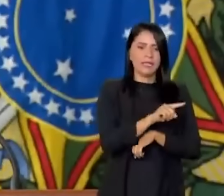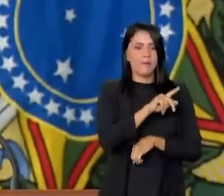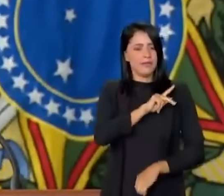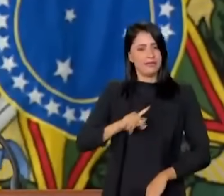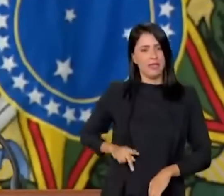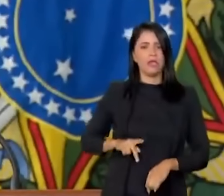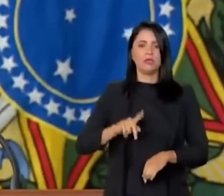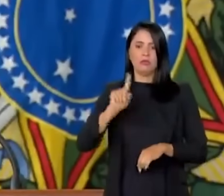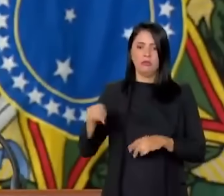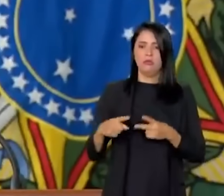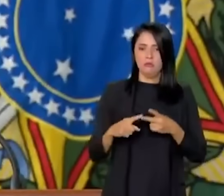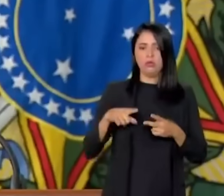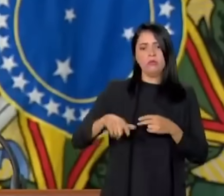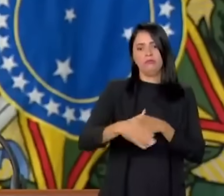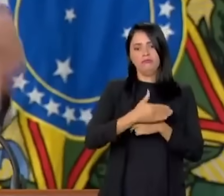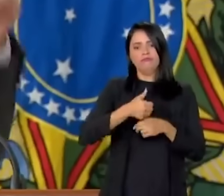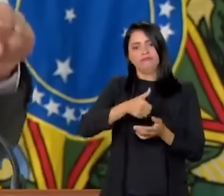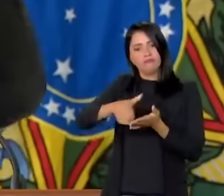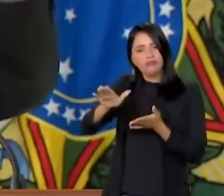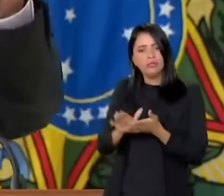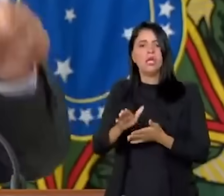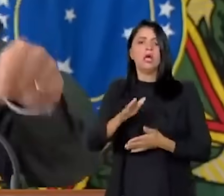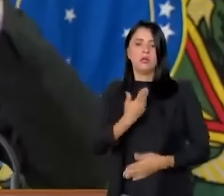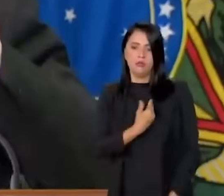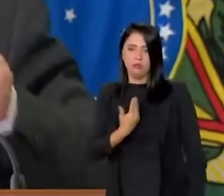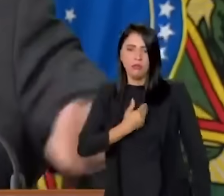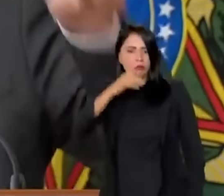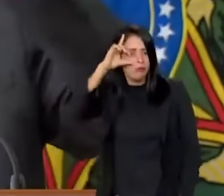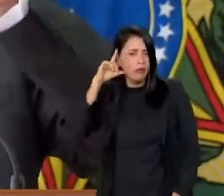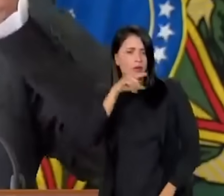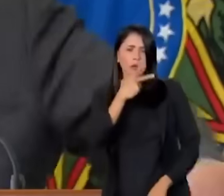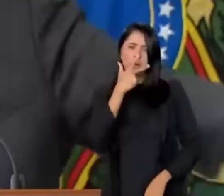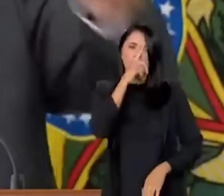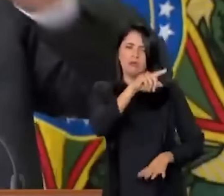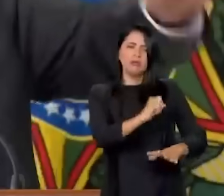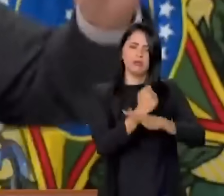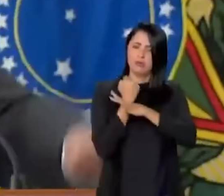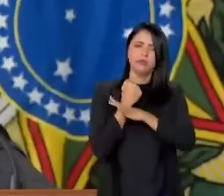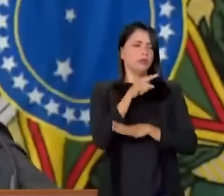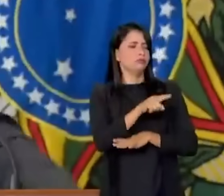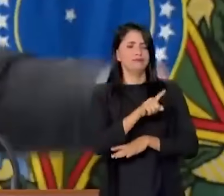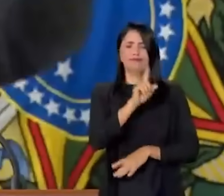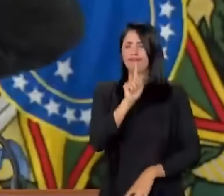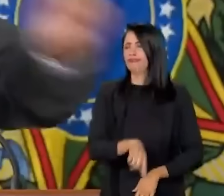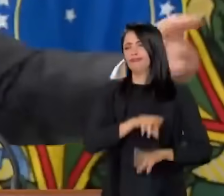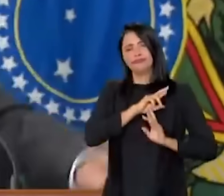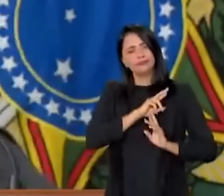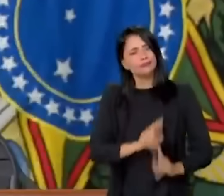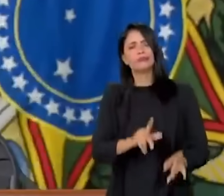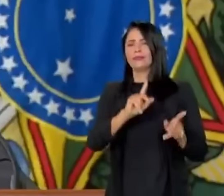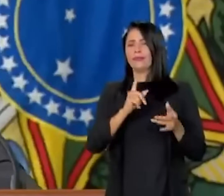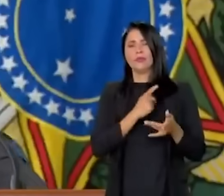depois do impeachment da companheira Dilma Rousseff, aquilo que eles tinham, que pareciam que era garantido, não foram garantidos,